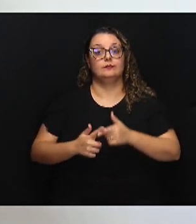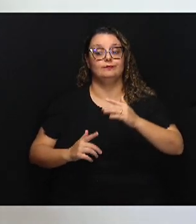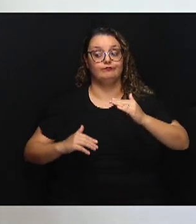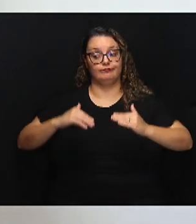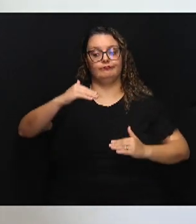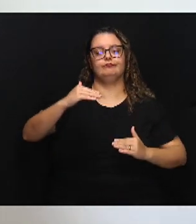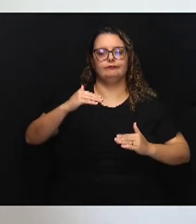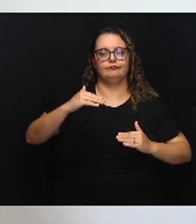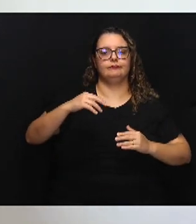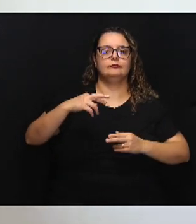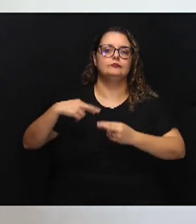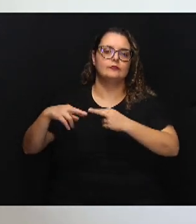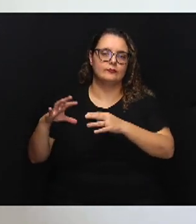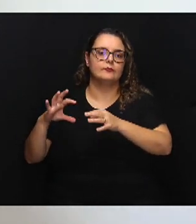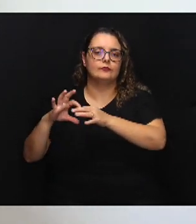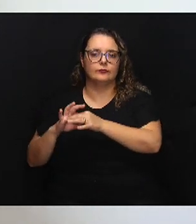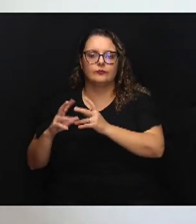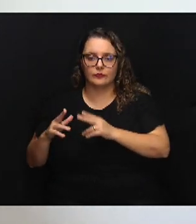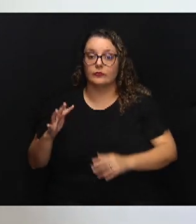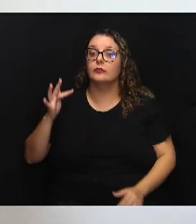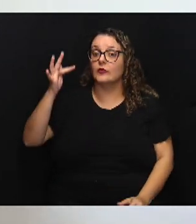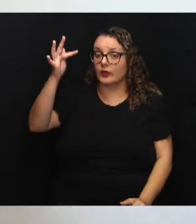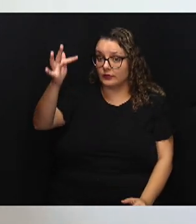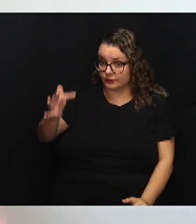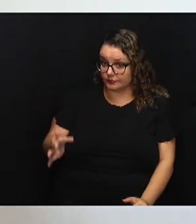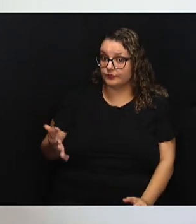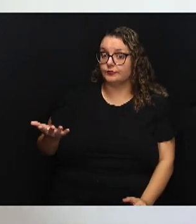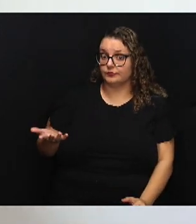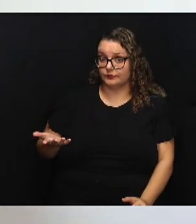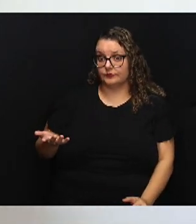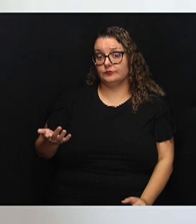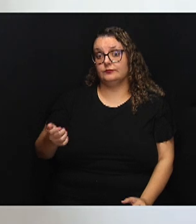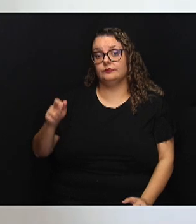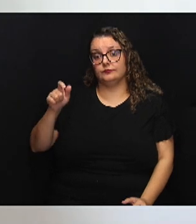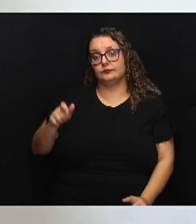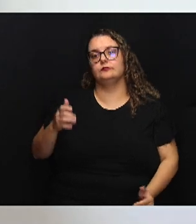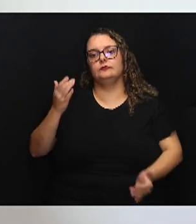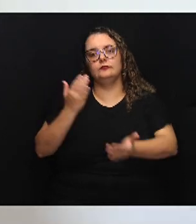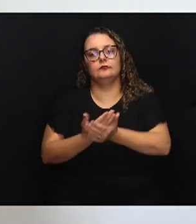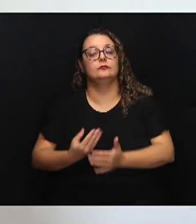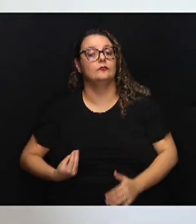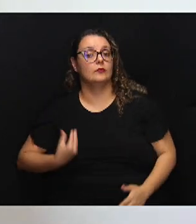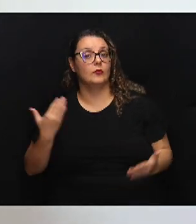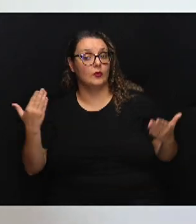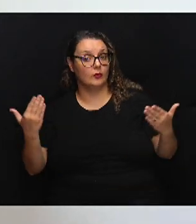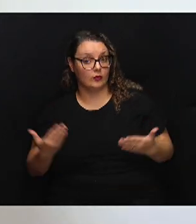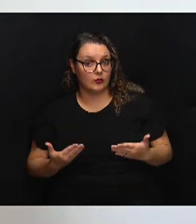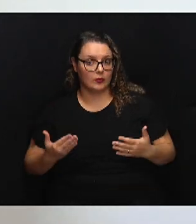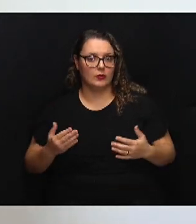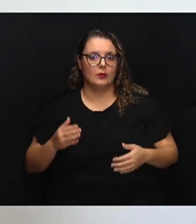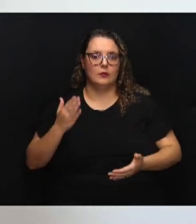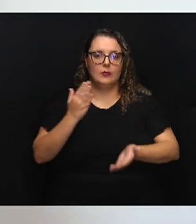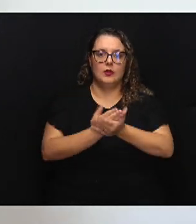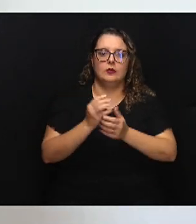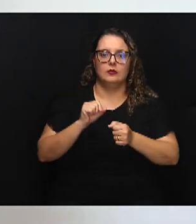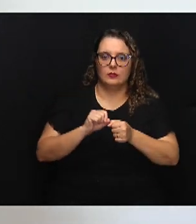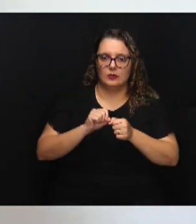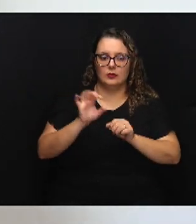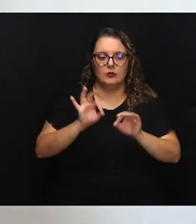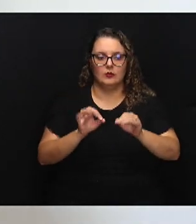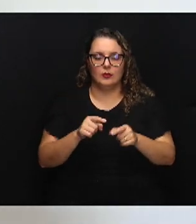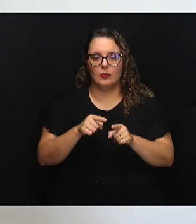e muito associado a isso que você falou do futuro. E aí a pessoa deixa de viver o hoje, né? Deixa de fazer planos de